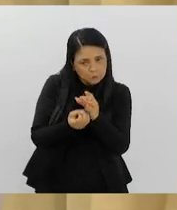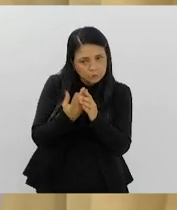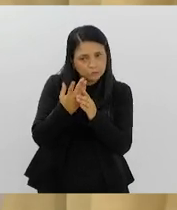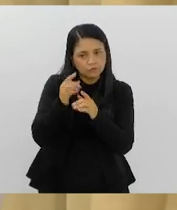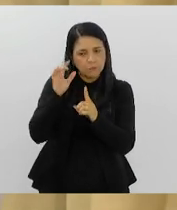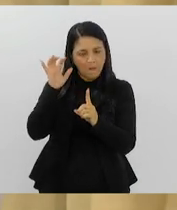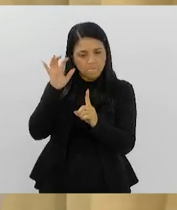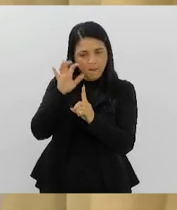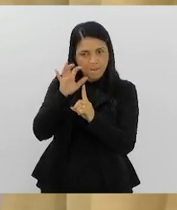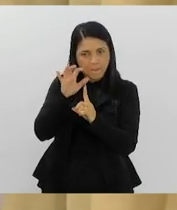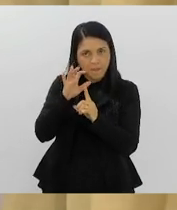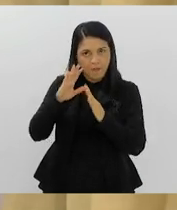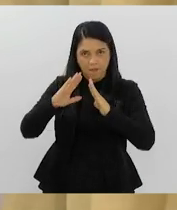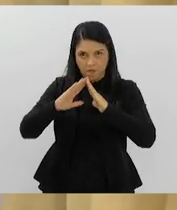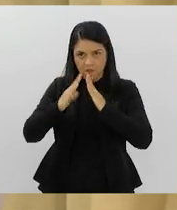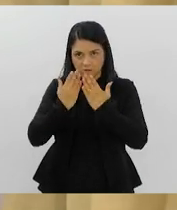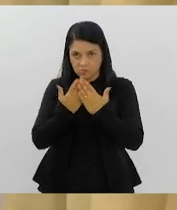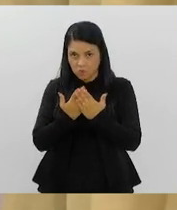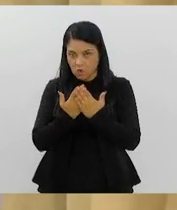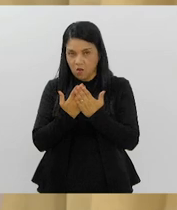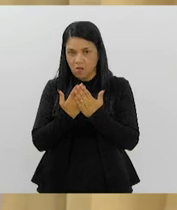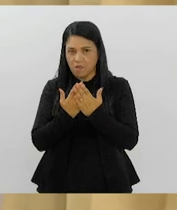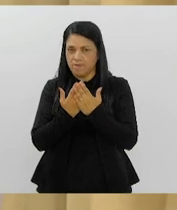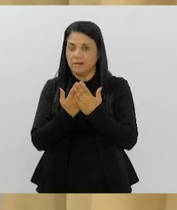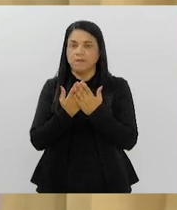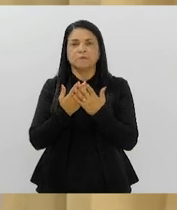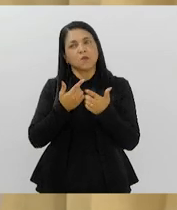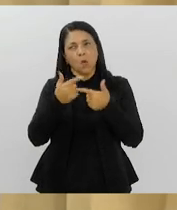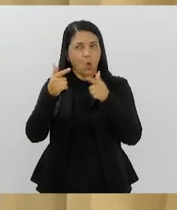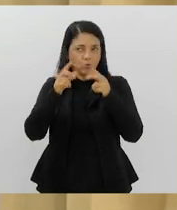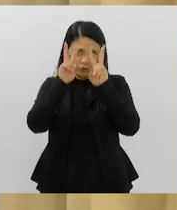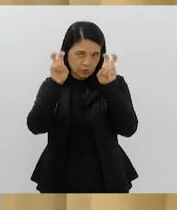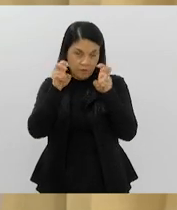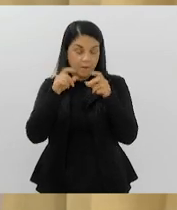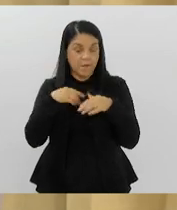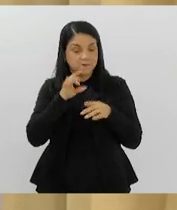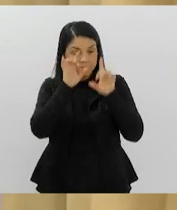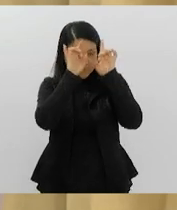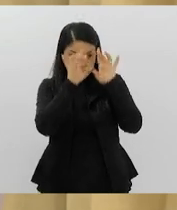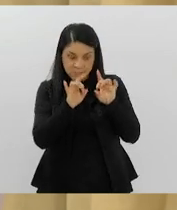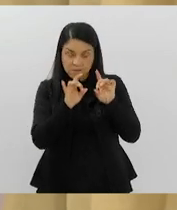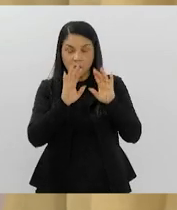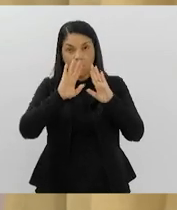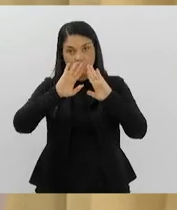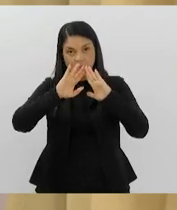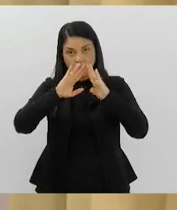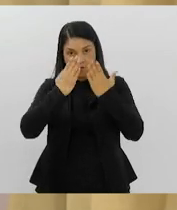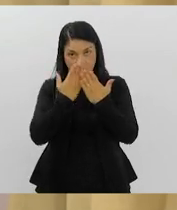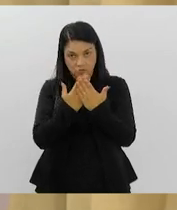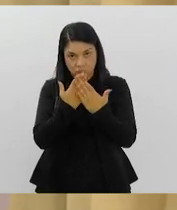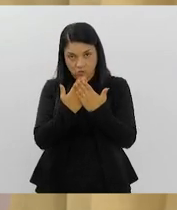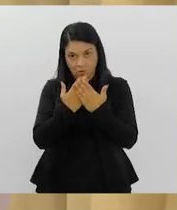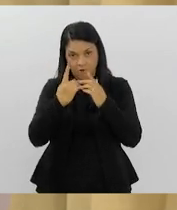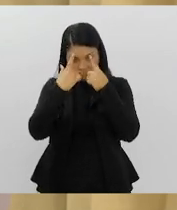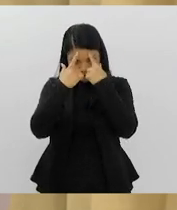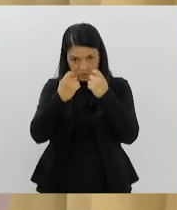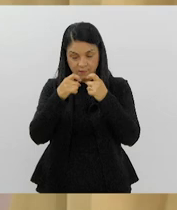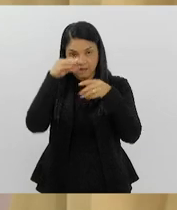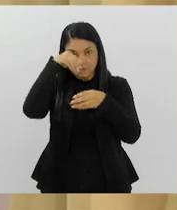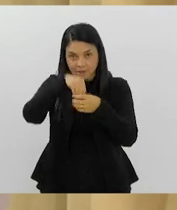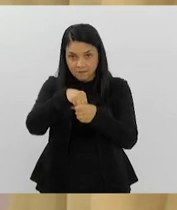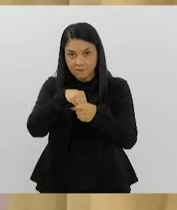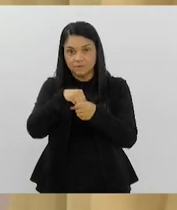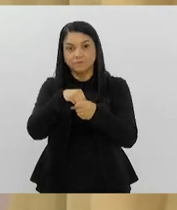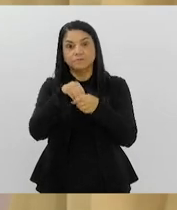segurança escolar, nesse tema especificamente, falo de todos muitos outros temas, mas nesse tema especificamente, é difundido para